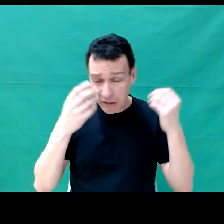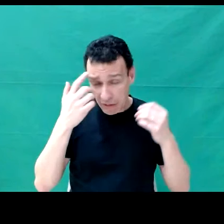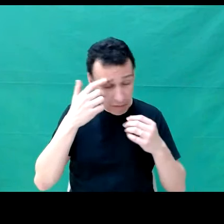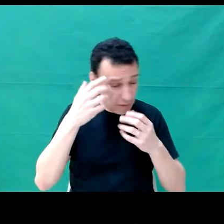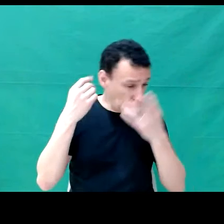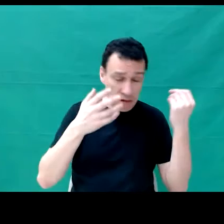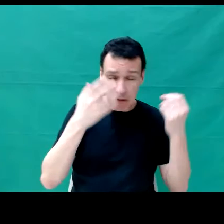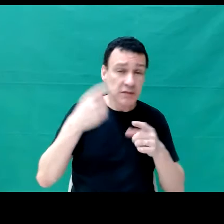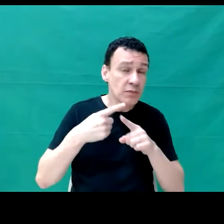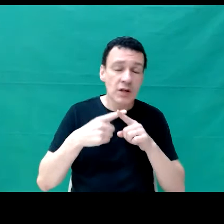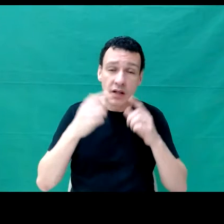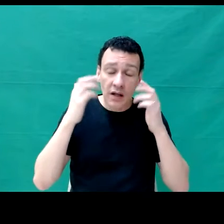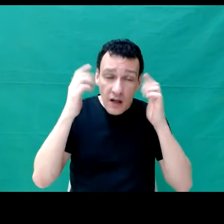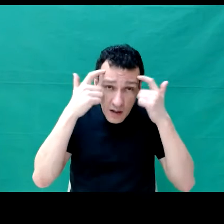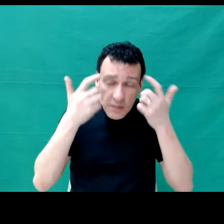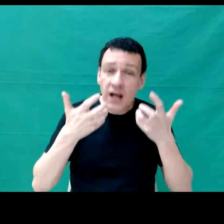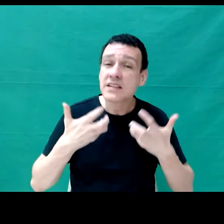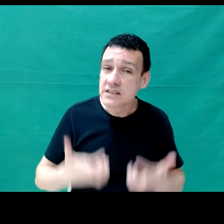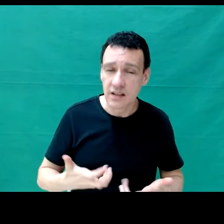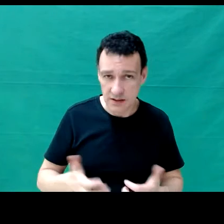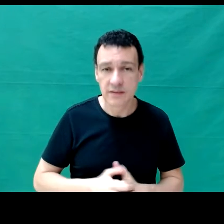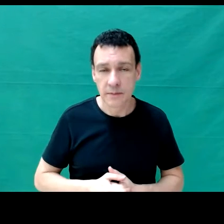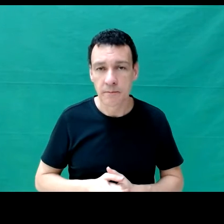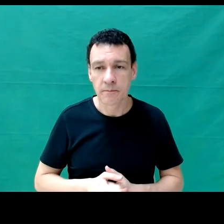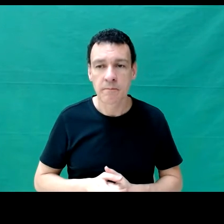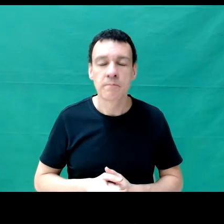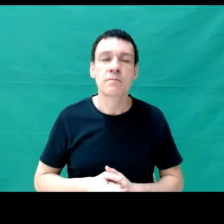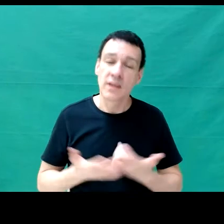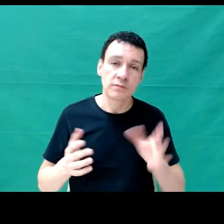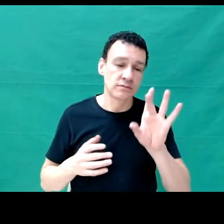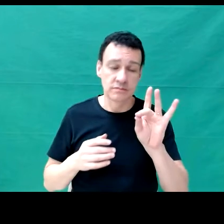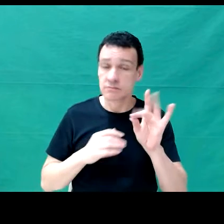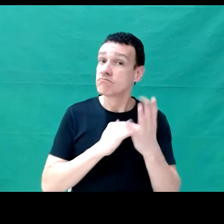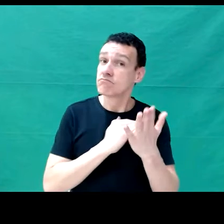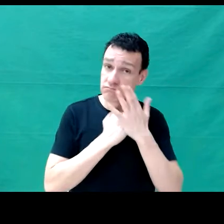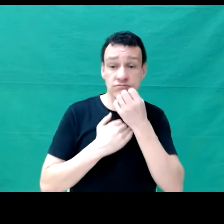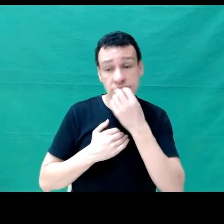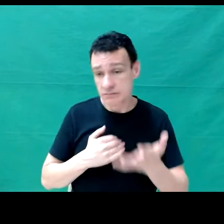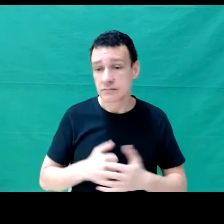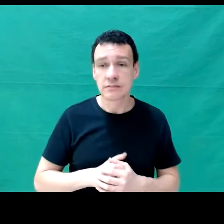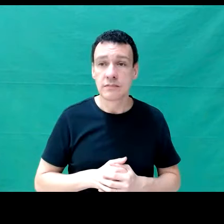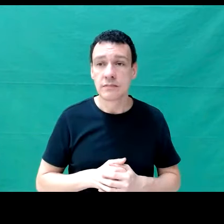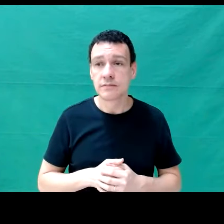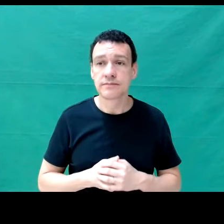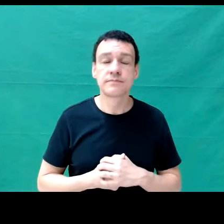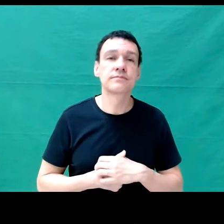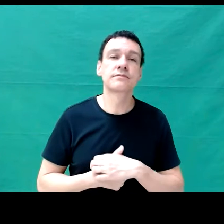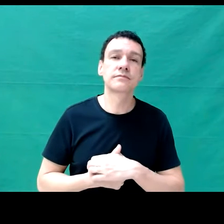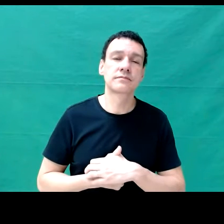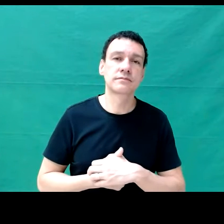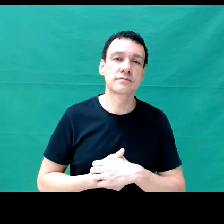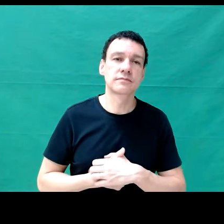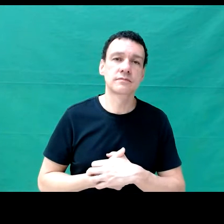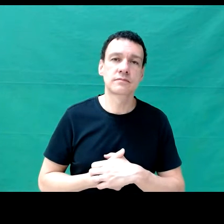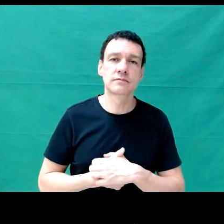Mas, então serve para isso? Não só isso, mas como? A gente pode complementar casos básicos, né,